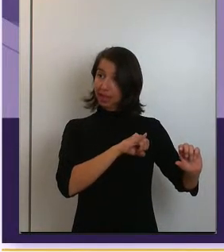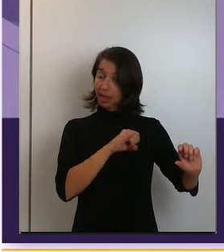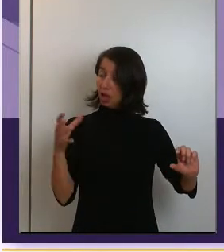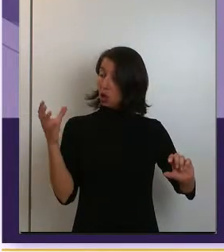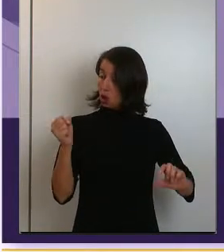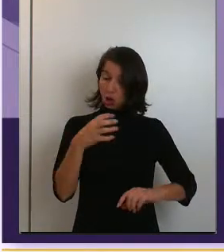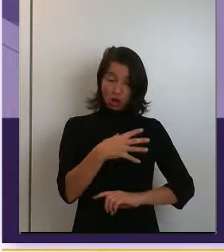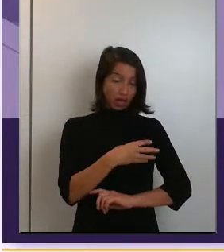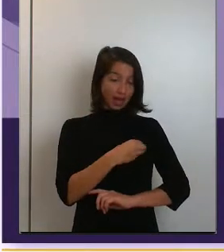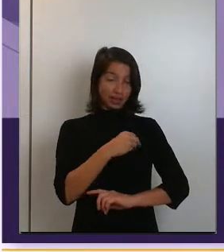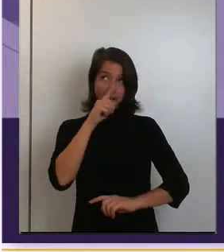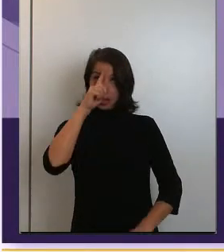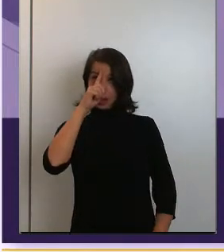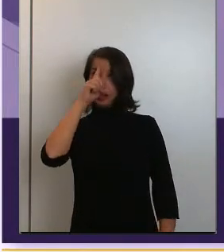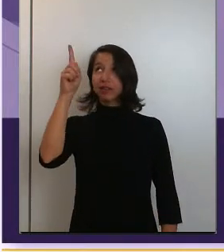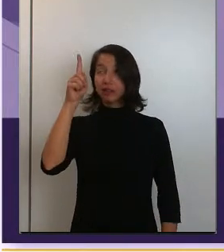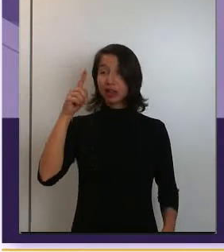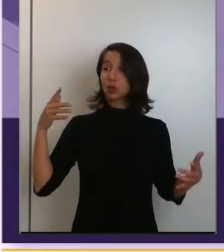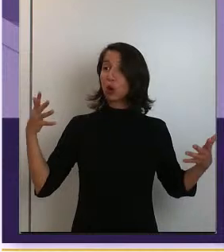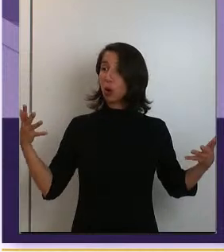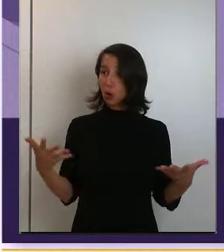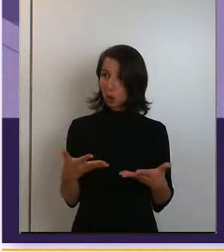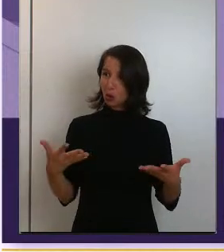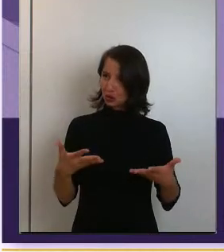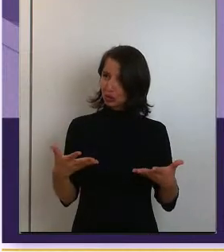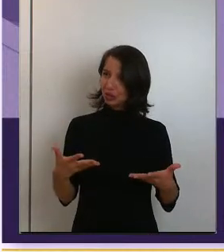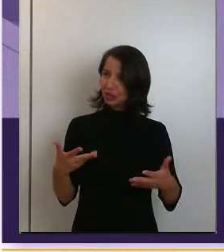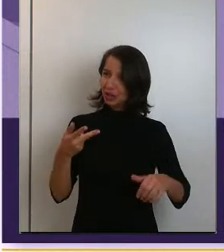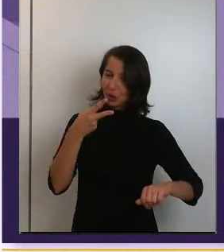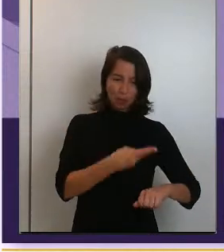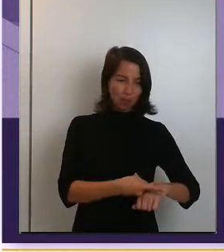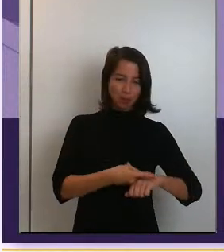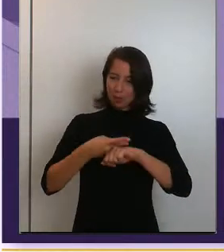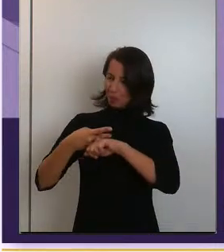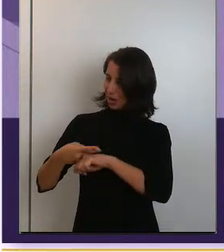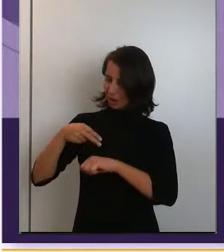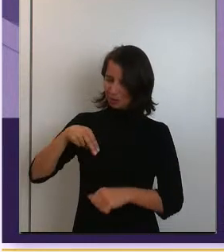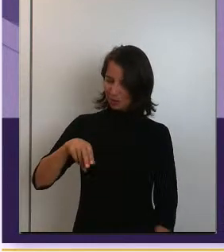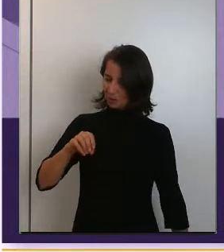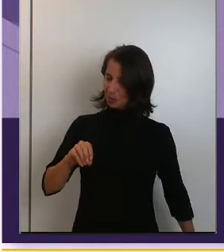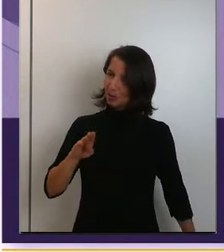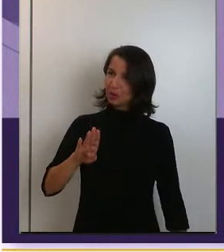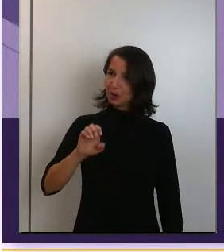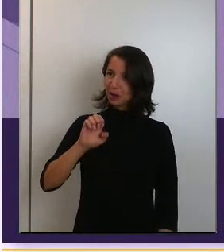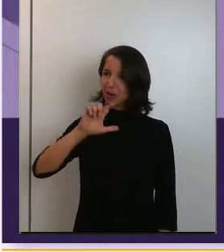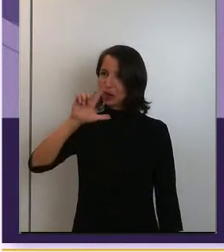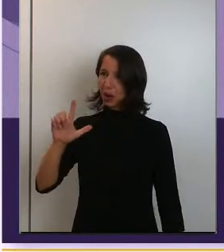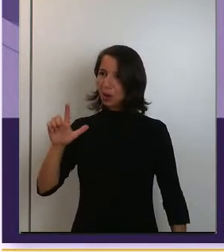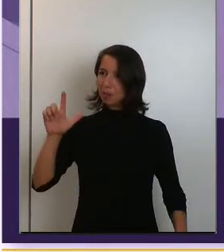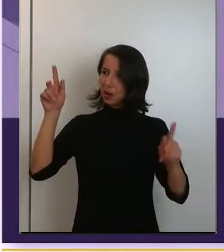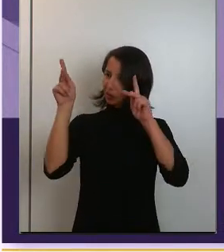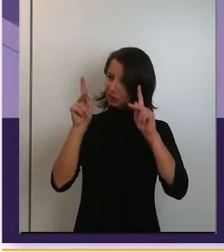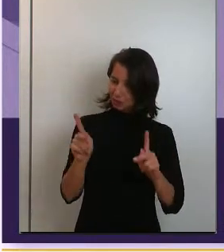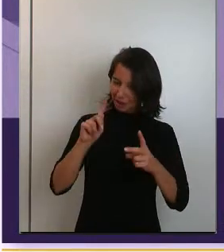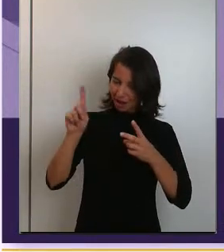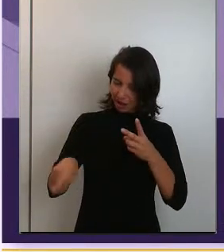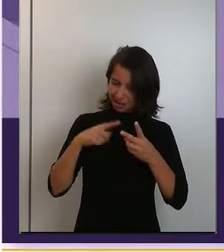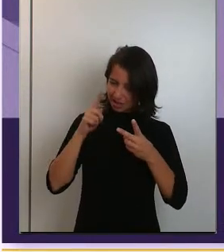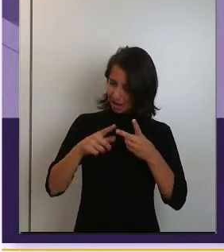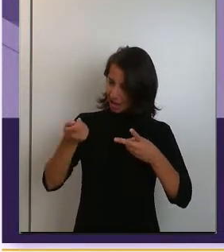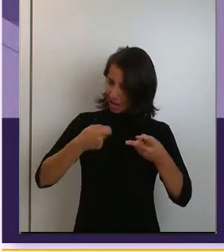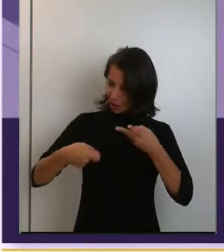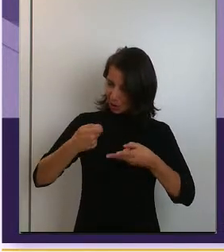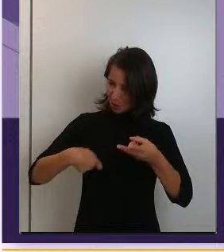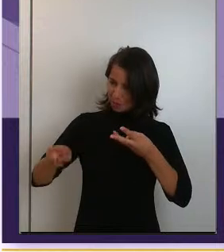hoje, ó, inventei o aleitamento materno, a pessoa ganharia o prêmio Nobel de paz, de economia e de